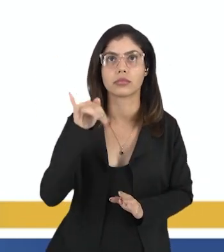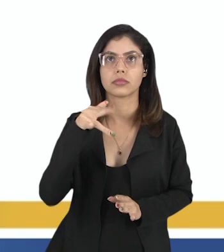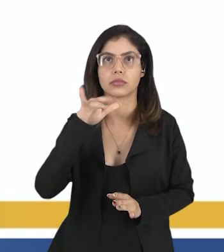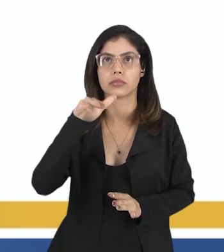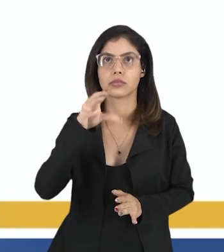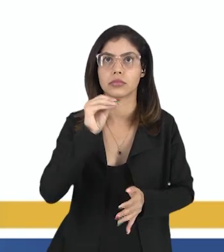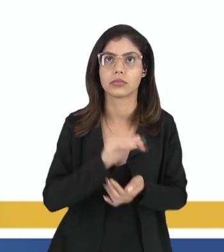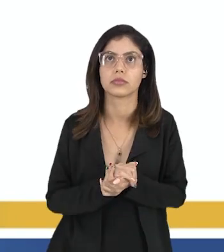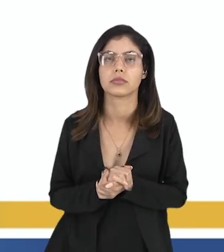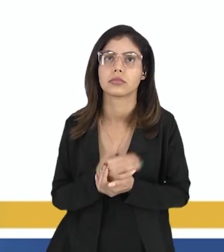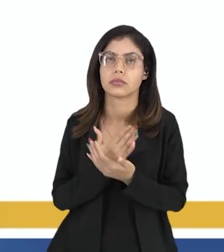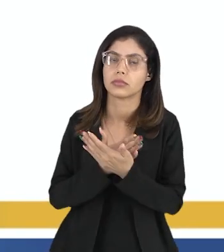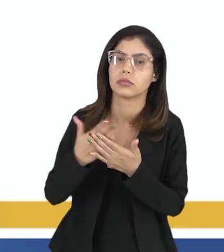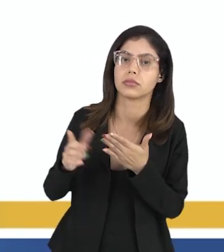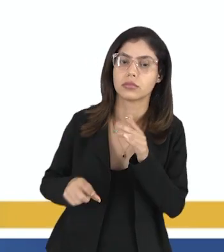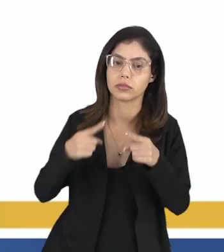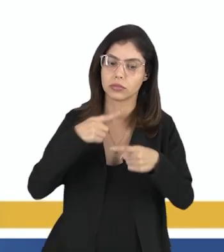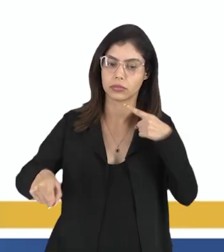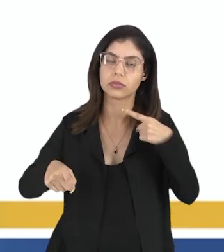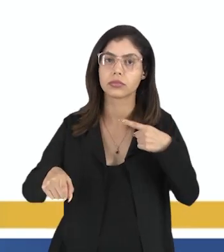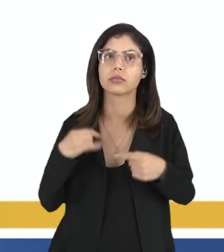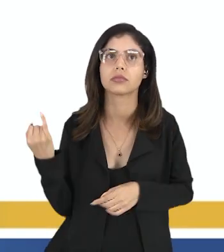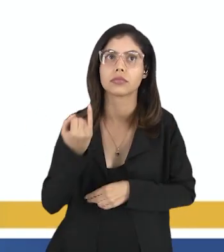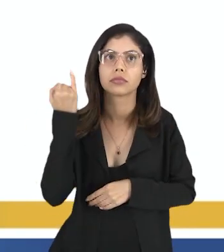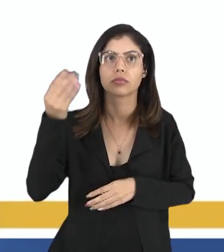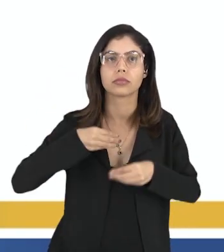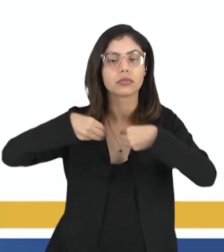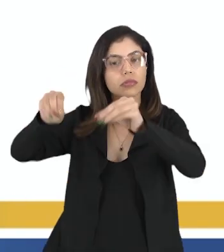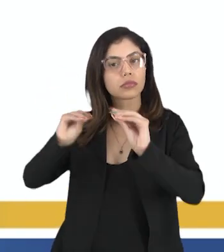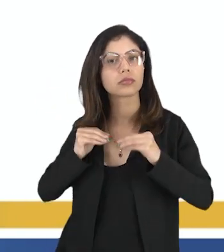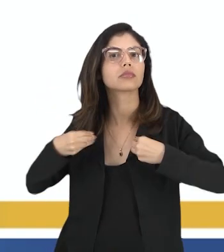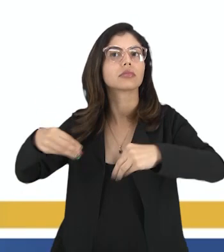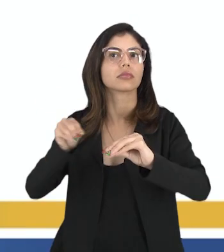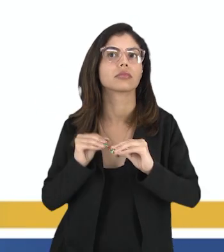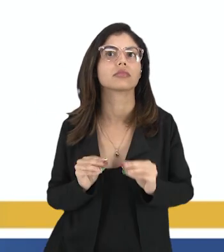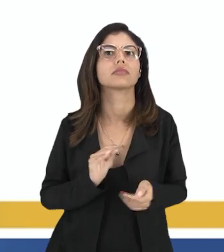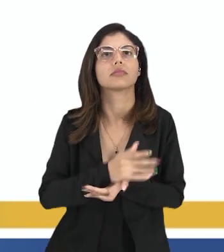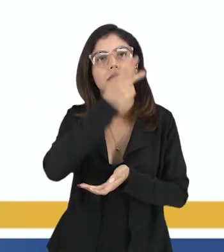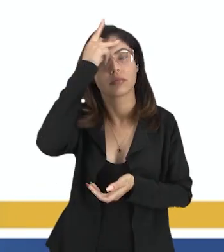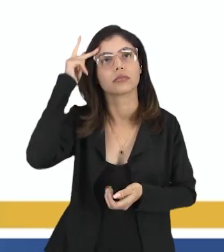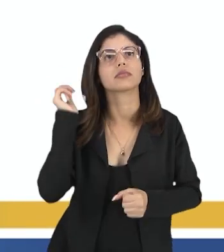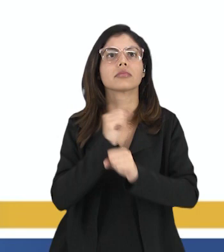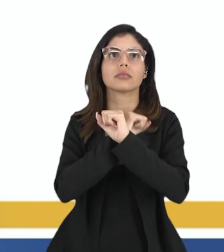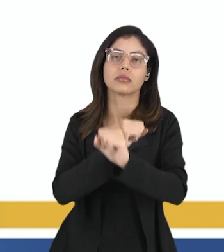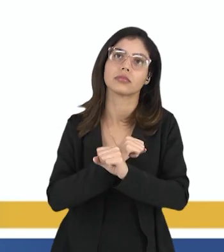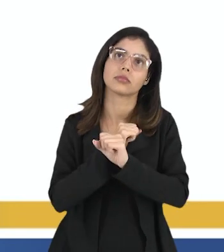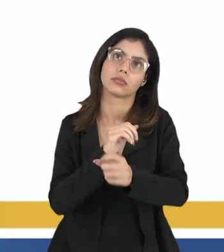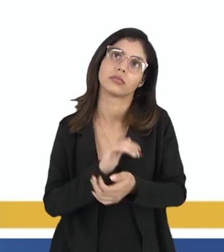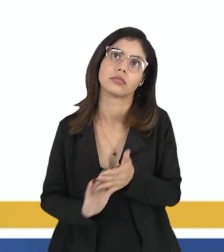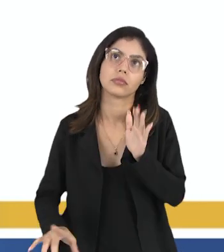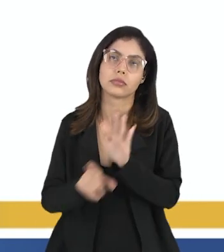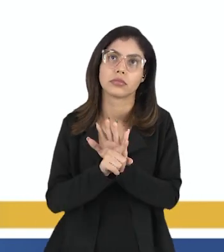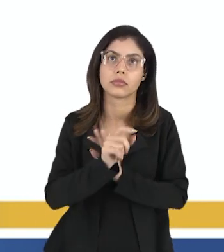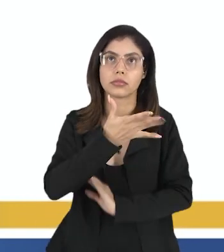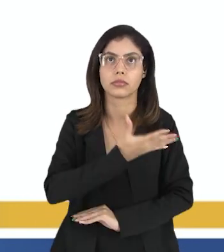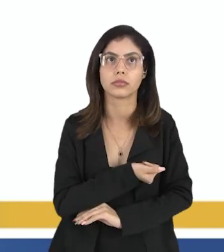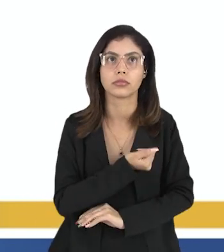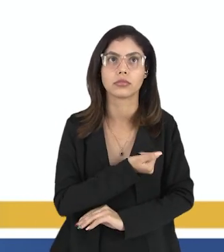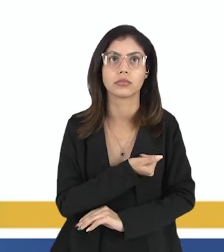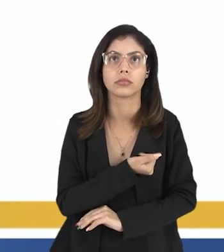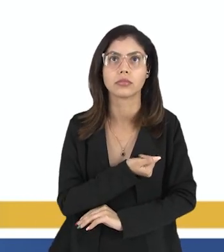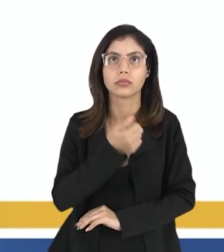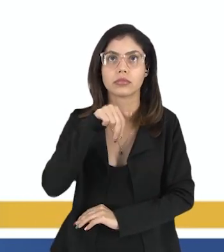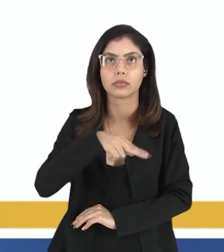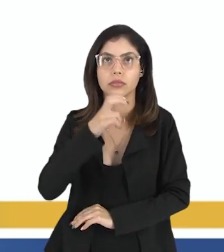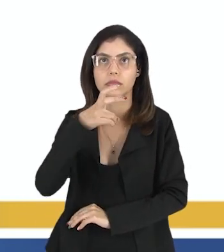que ela vai começar proibindo, então, a importação de homens escravizados. A gente vai ter, então, a Lei Eusébio de Queiroz, que